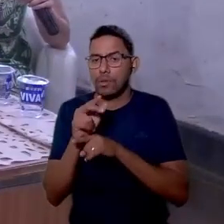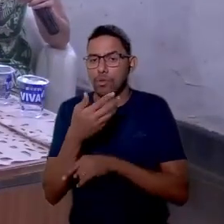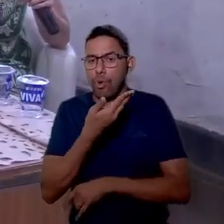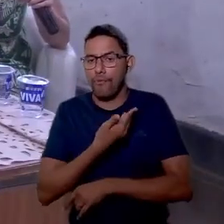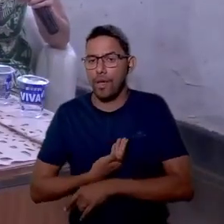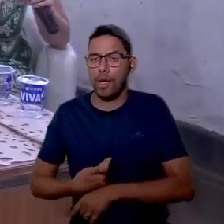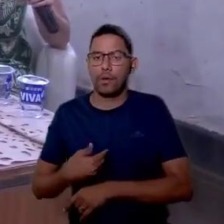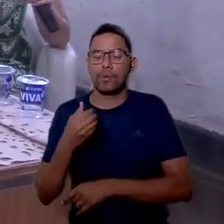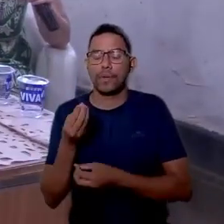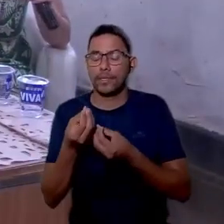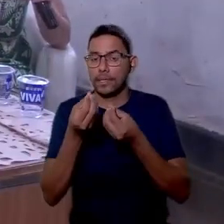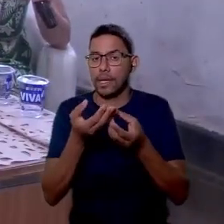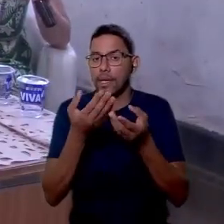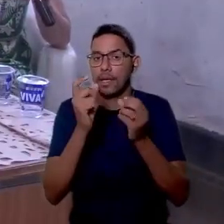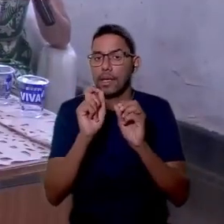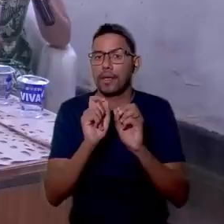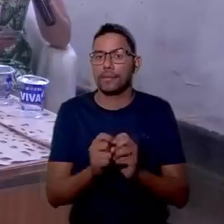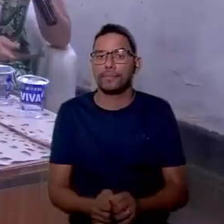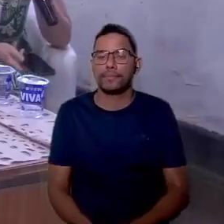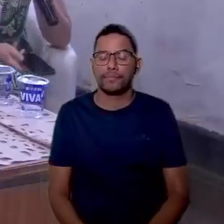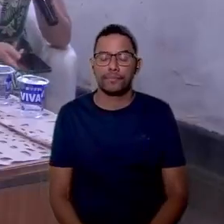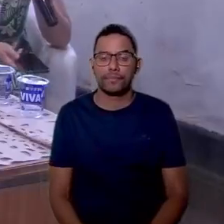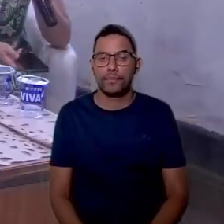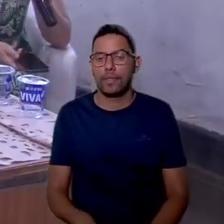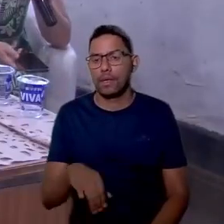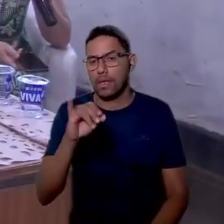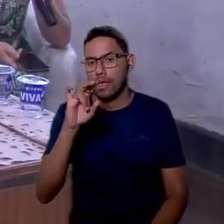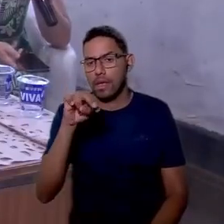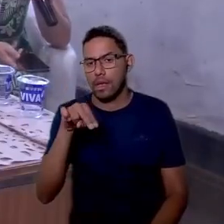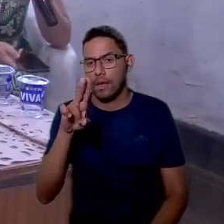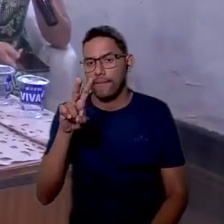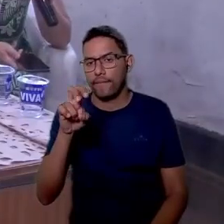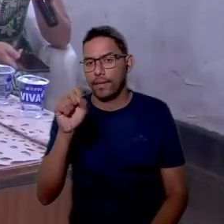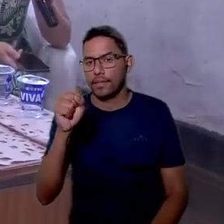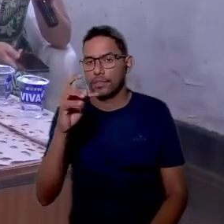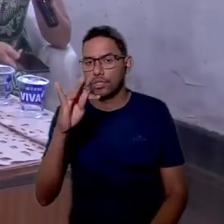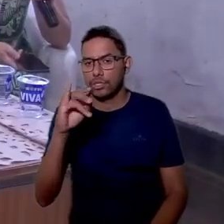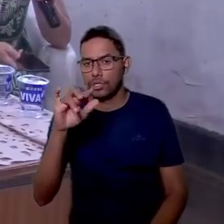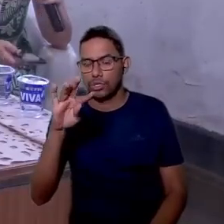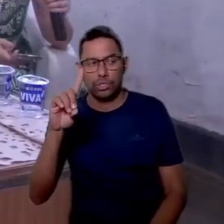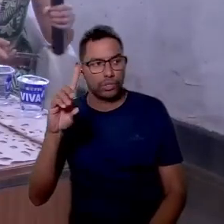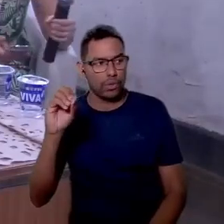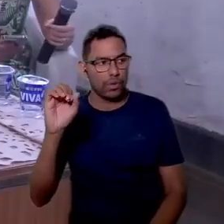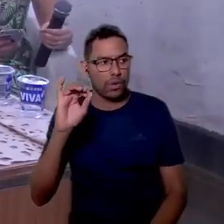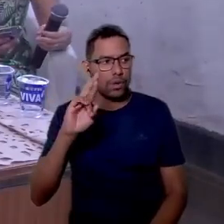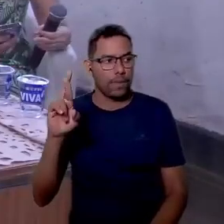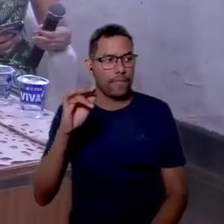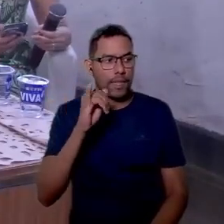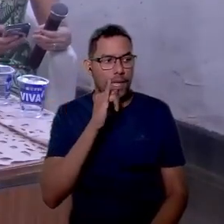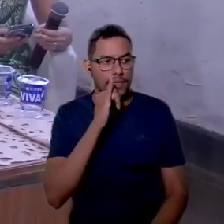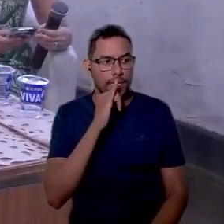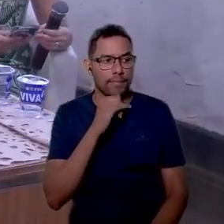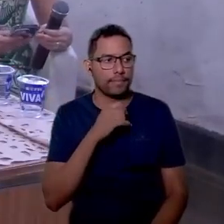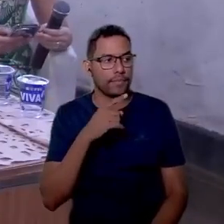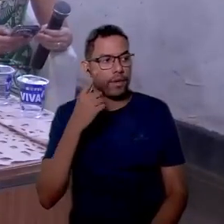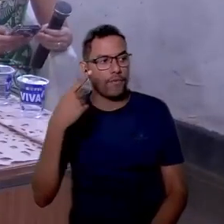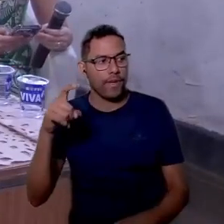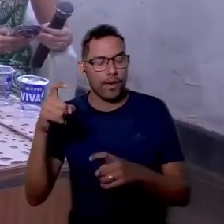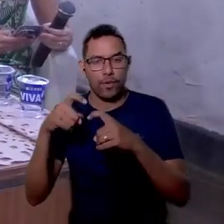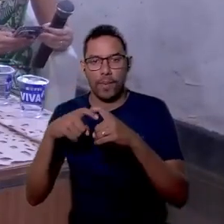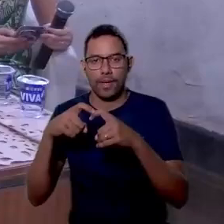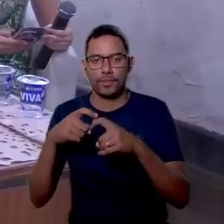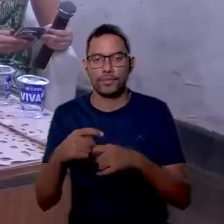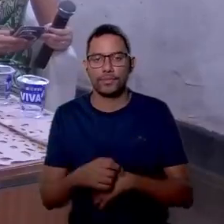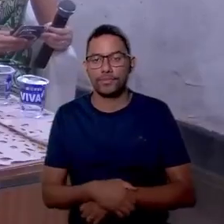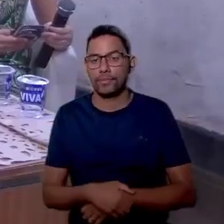governo concede? O investidor. É o investidor. Eu vou lhe dar um exemplo. Quando você vai num médico,